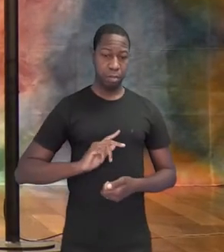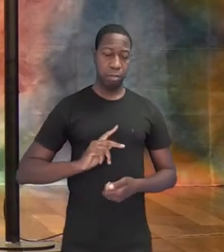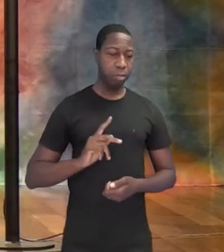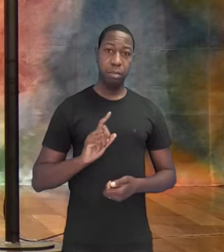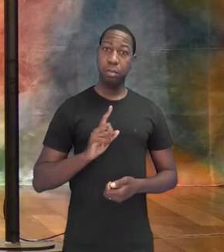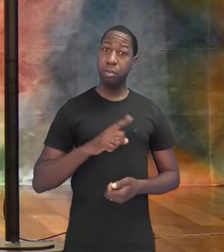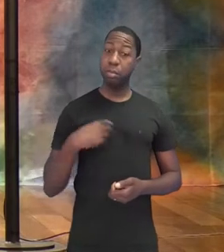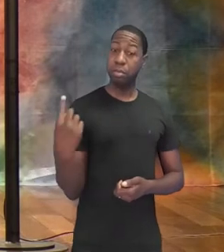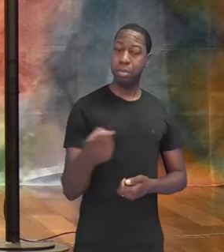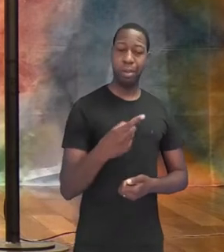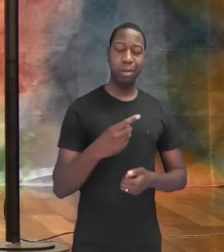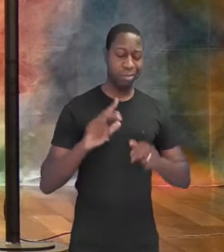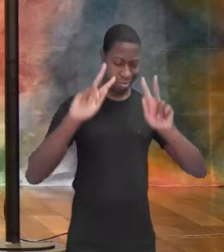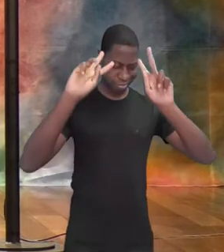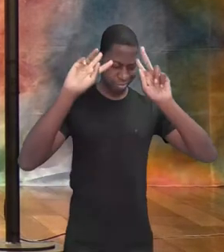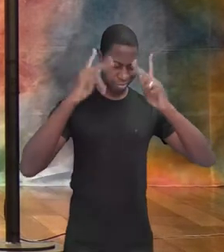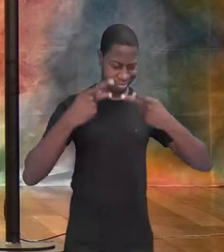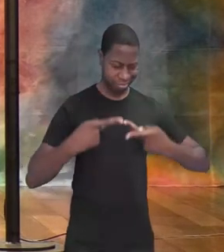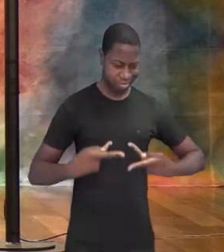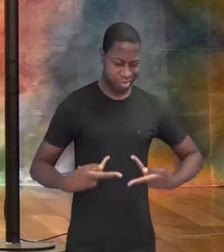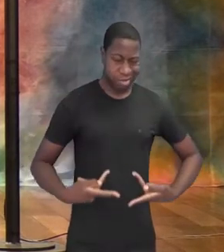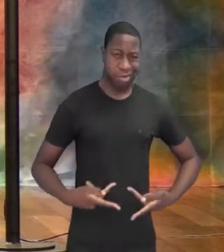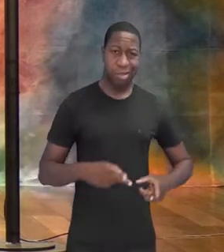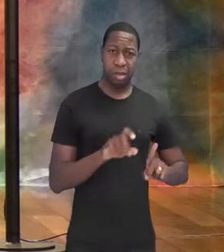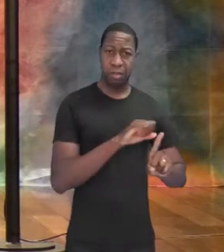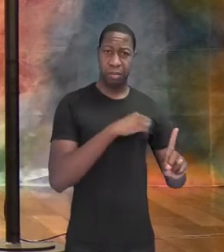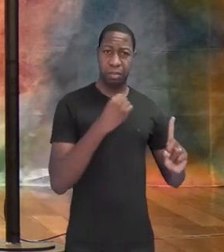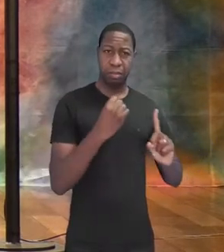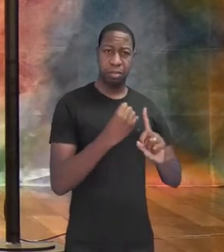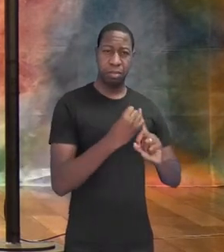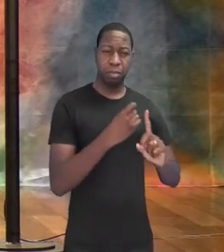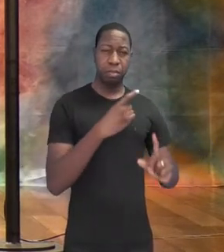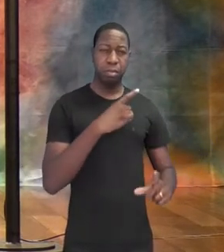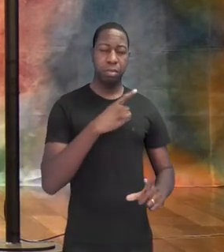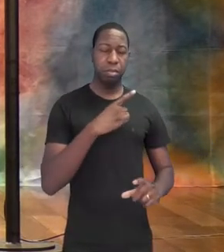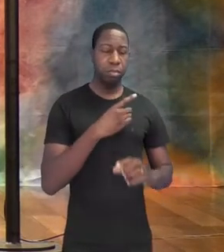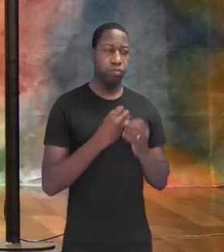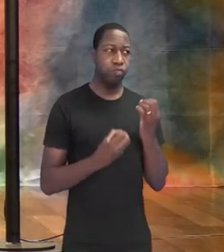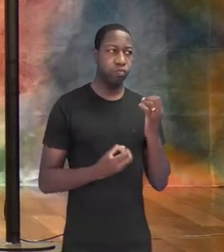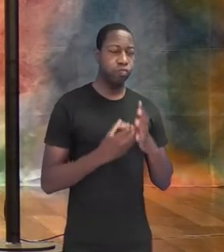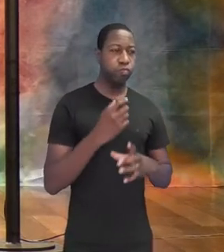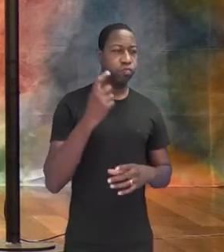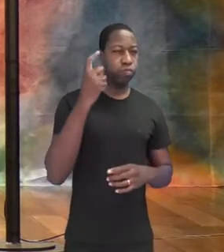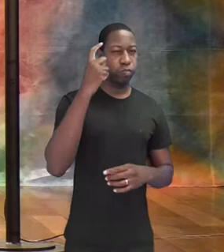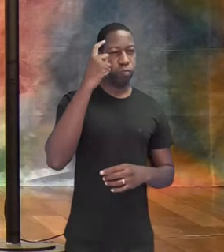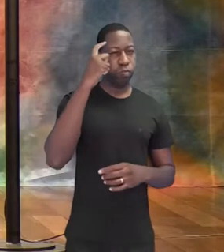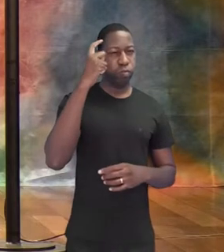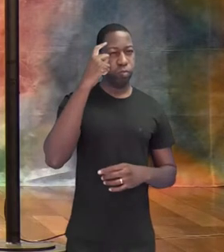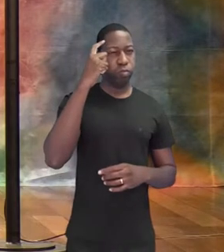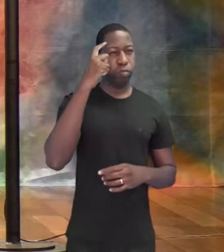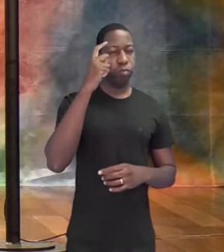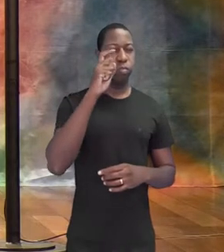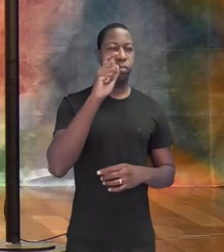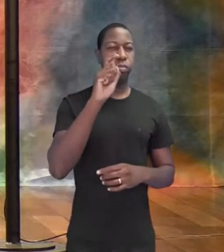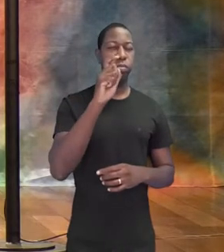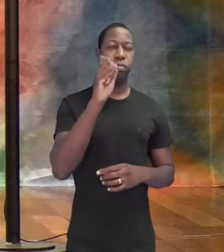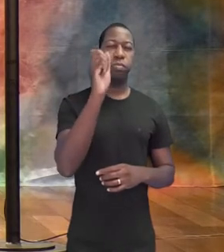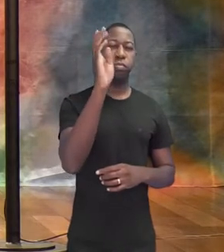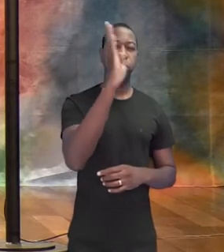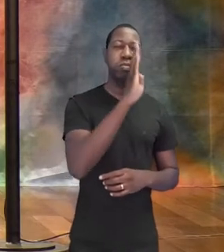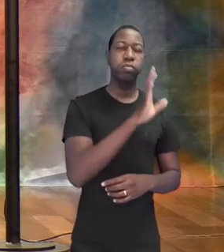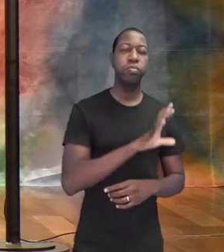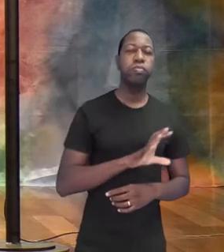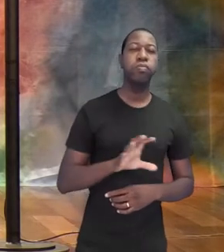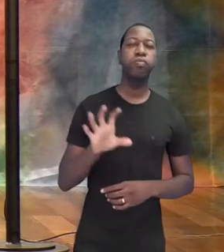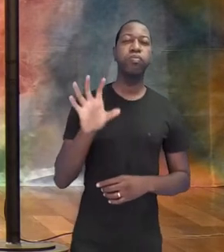Nós só seremos civilizados em relação às civilizações se criarmos o ideal, a orientação brasileira.